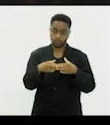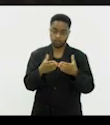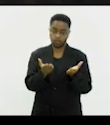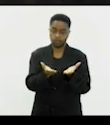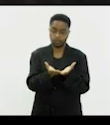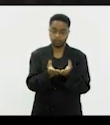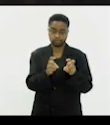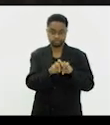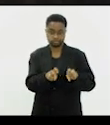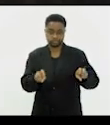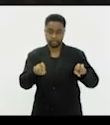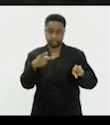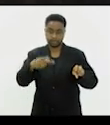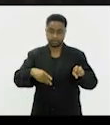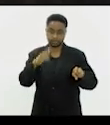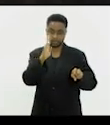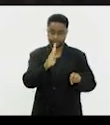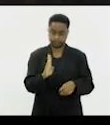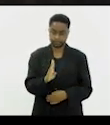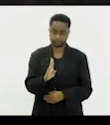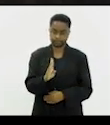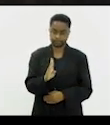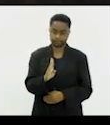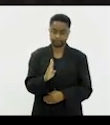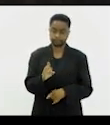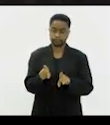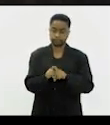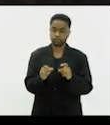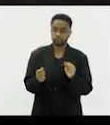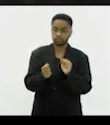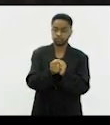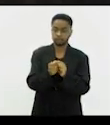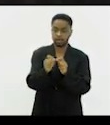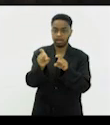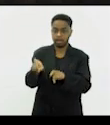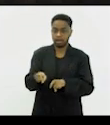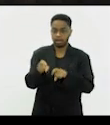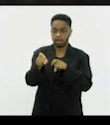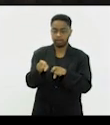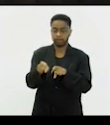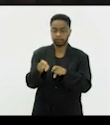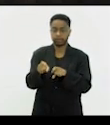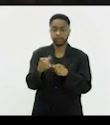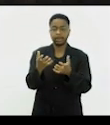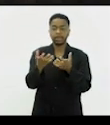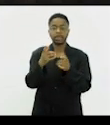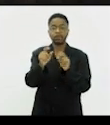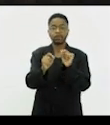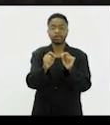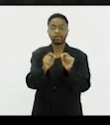os evangélicos do Brasil, junto com o agronegócio,